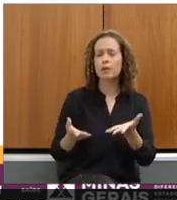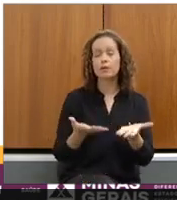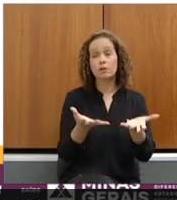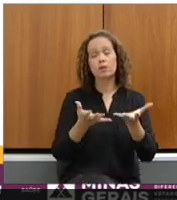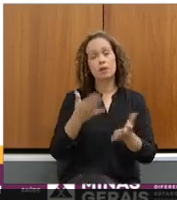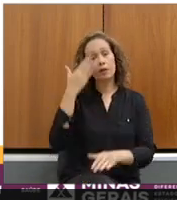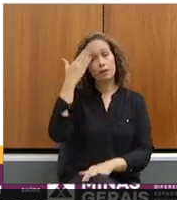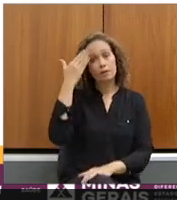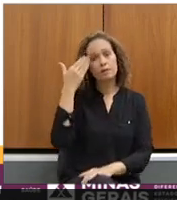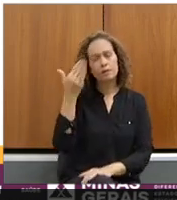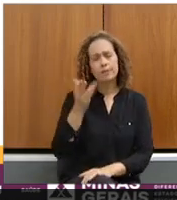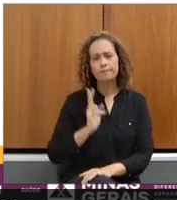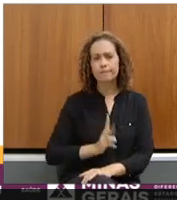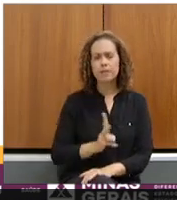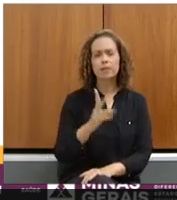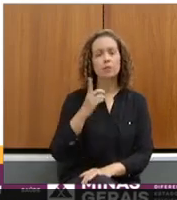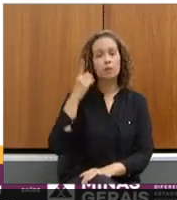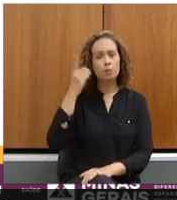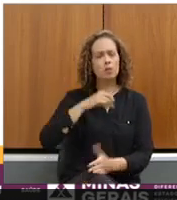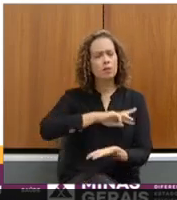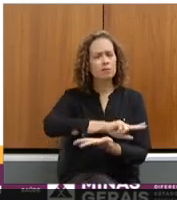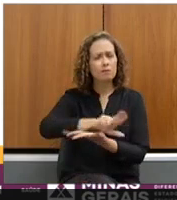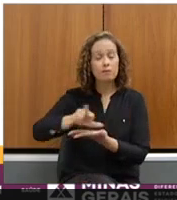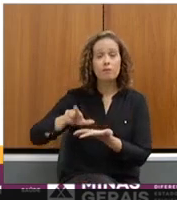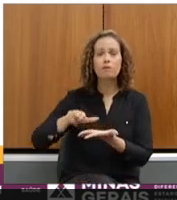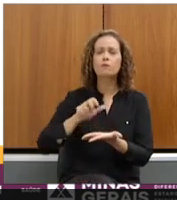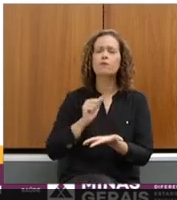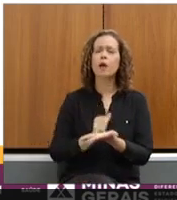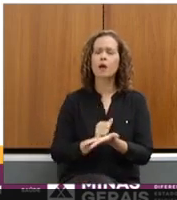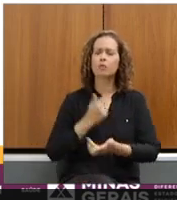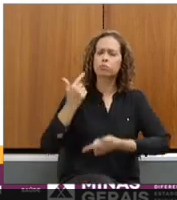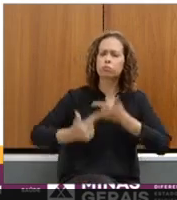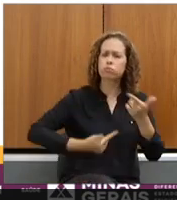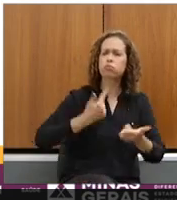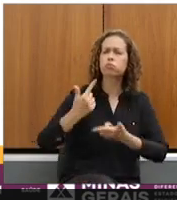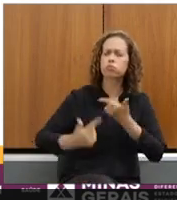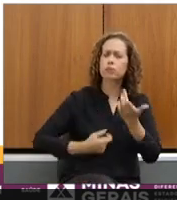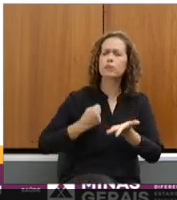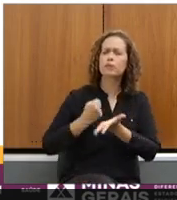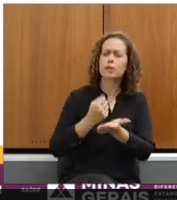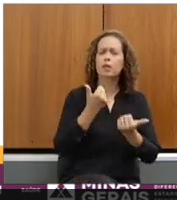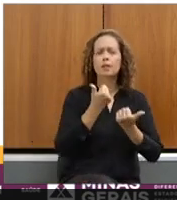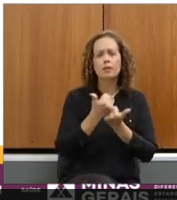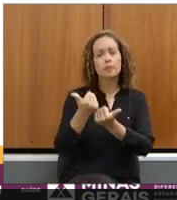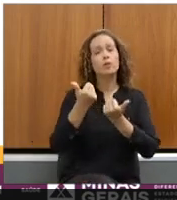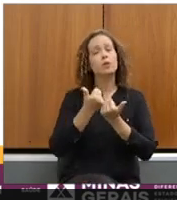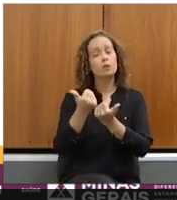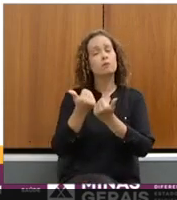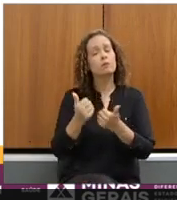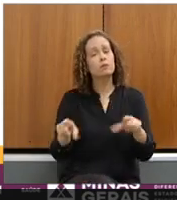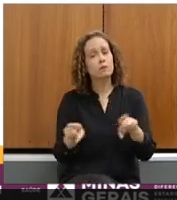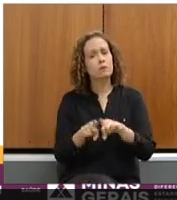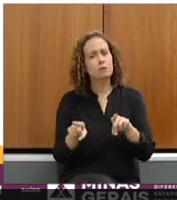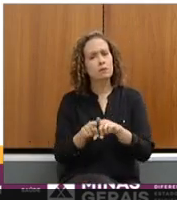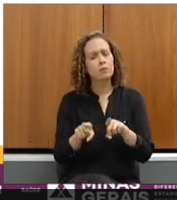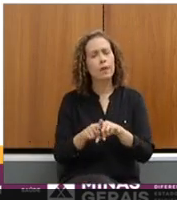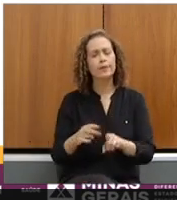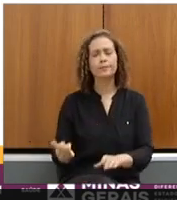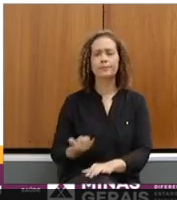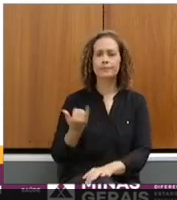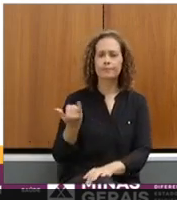de agradecer todas as vezes os deputados têm sido muito ativos muito parceiros e nesse sentido com